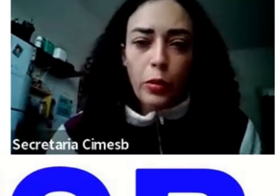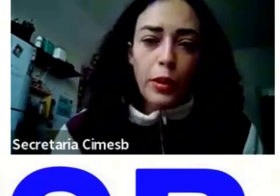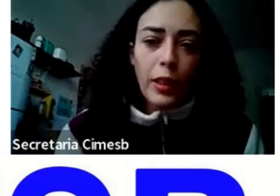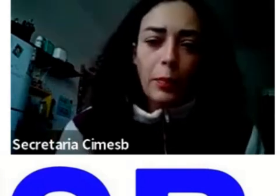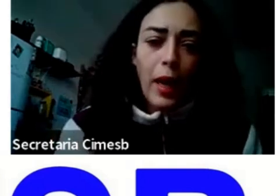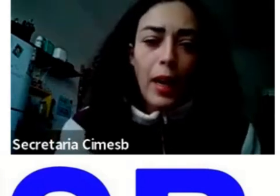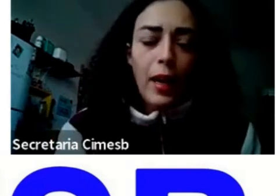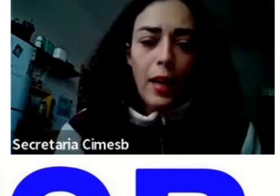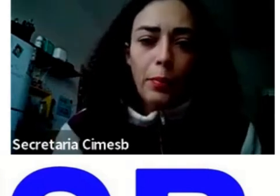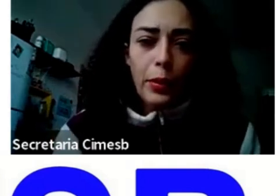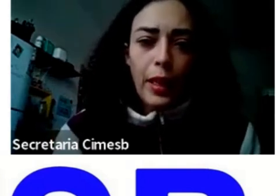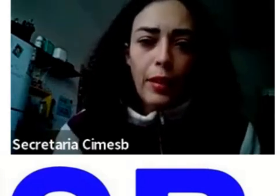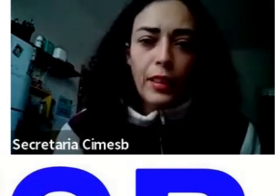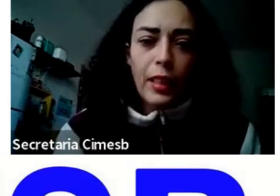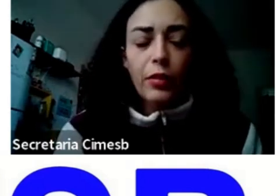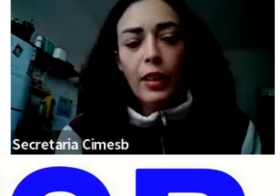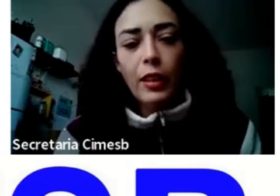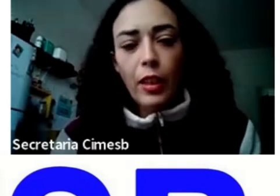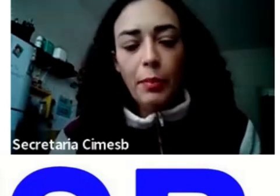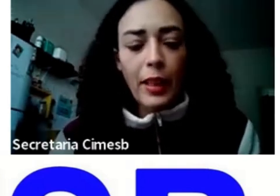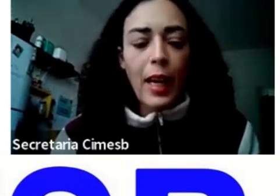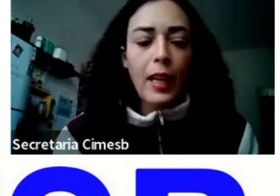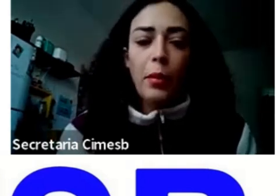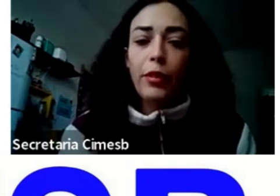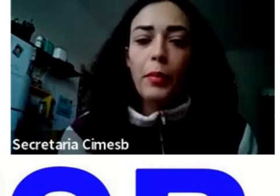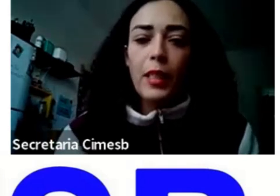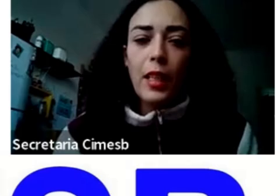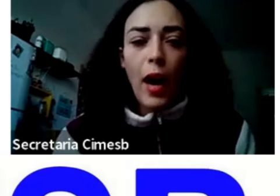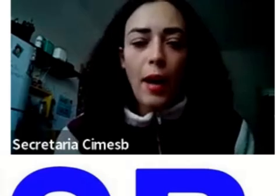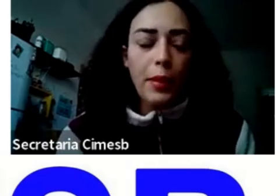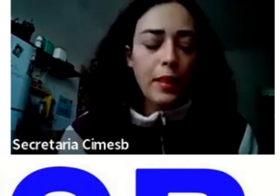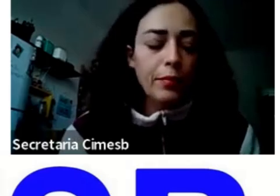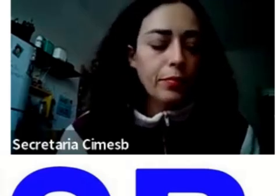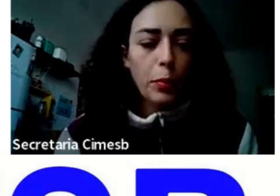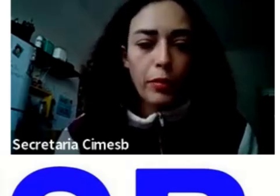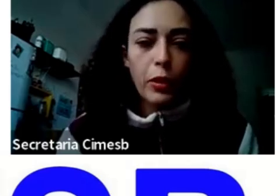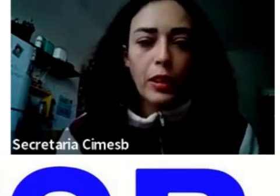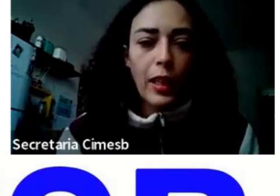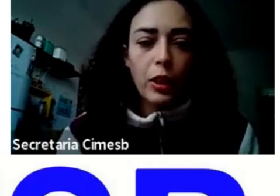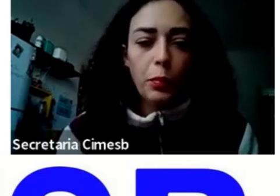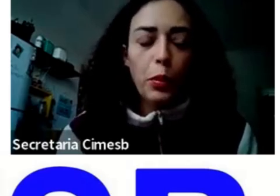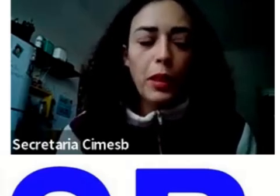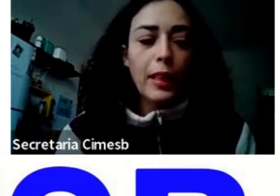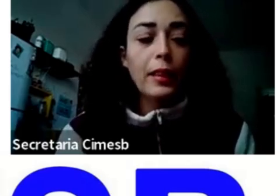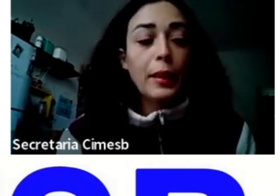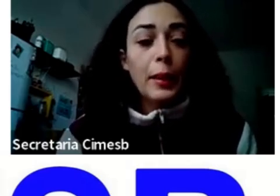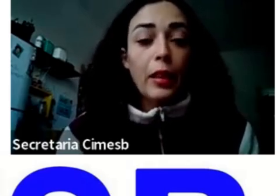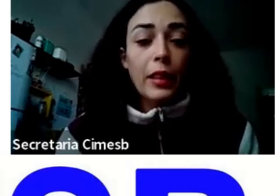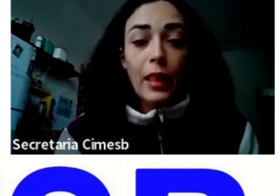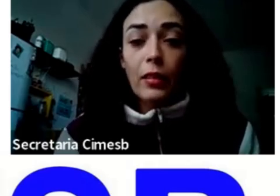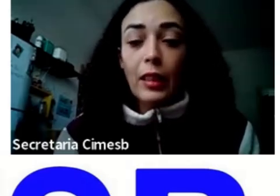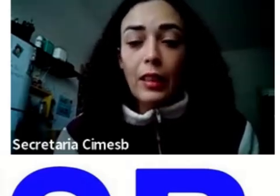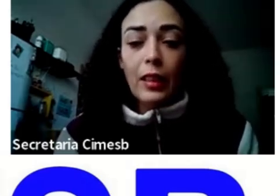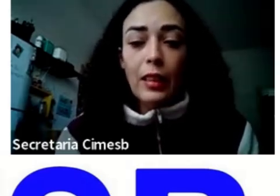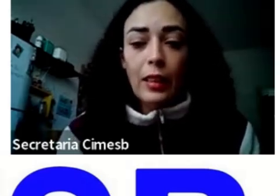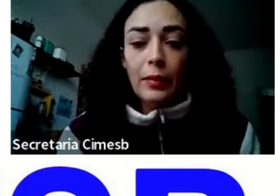os professores para poder fazer atividade adaptada, uma formação rápida com os professores da rede pública, porque